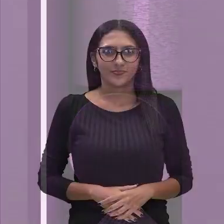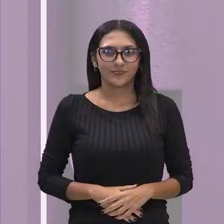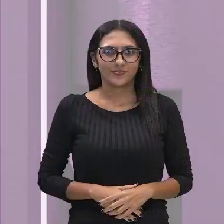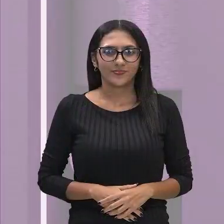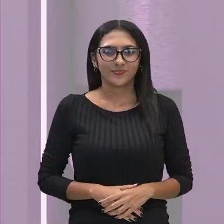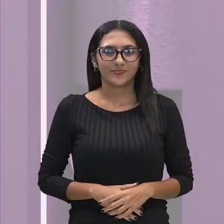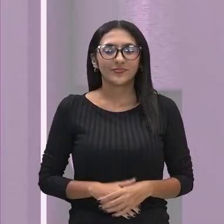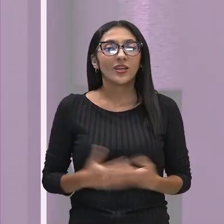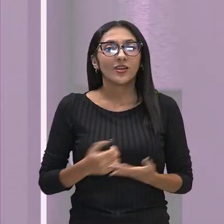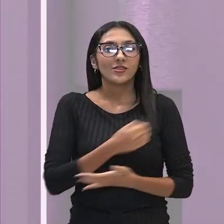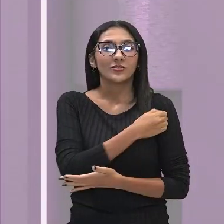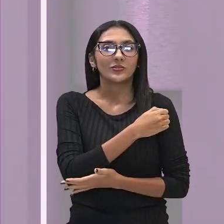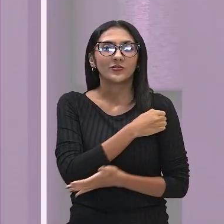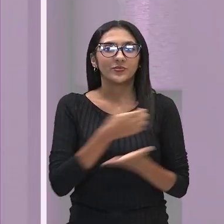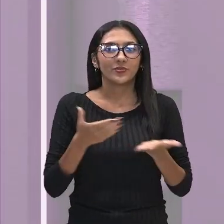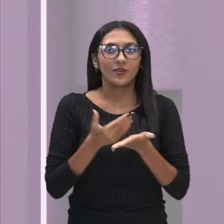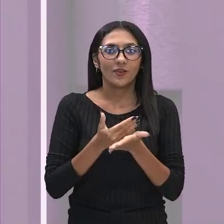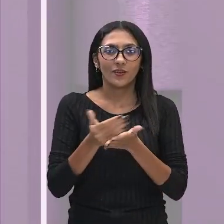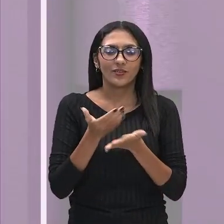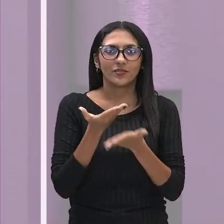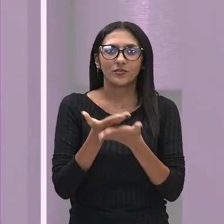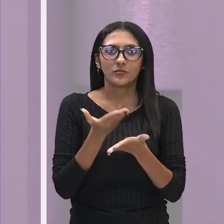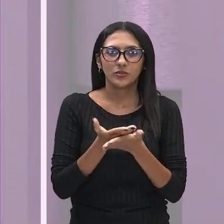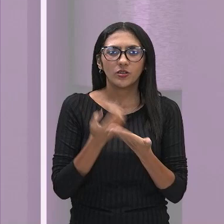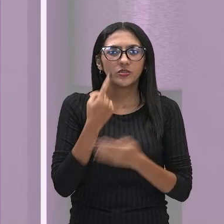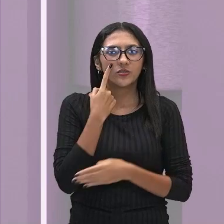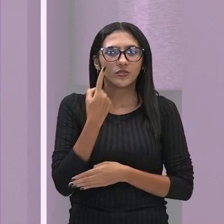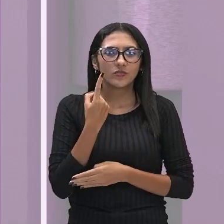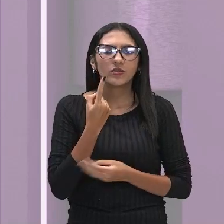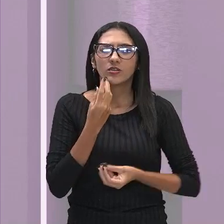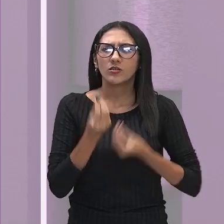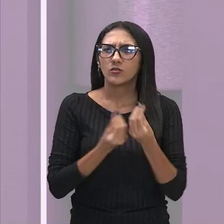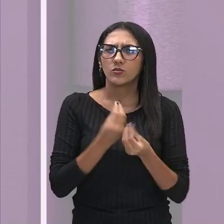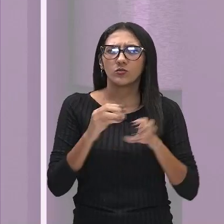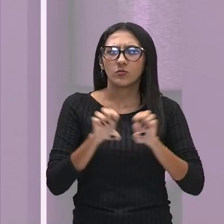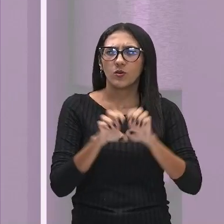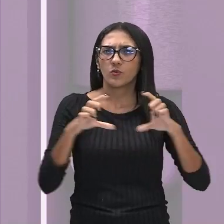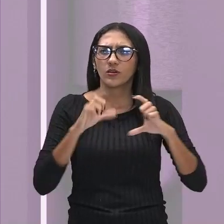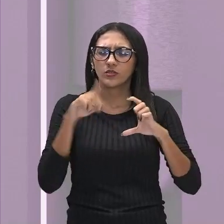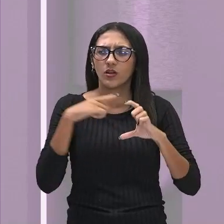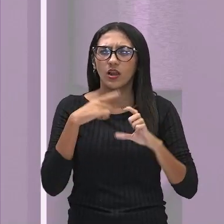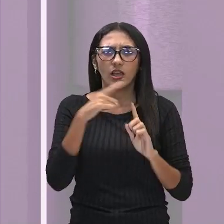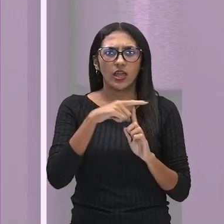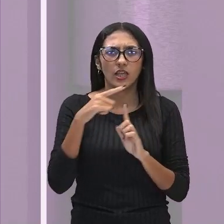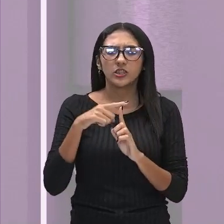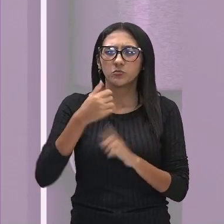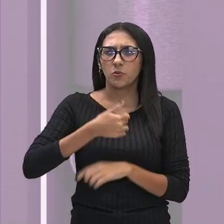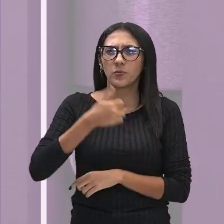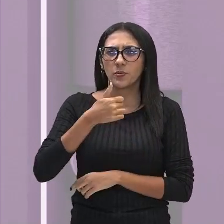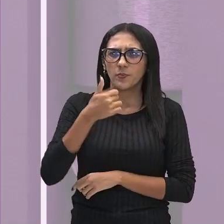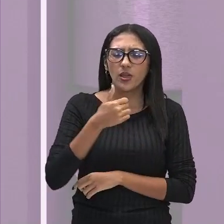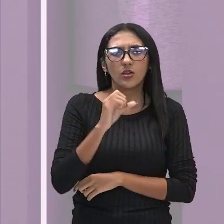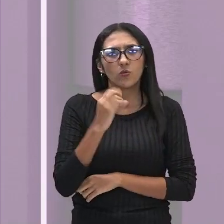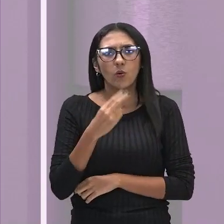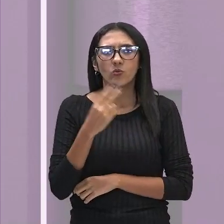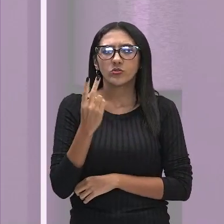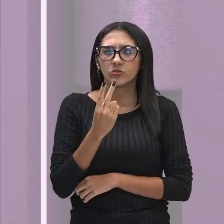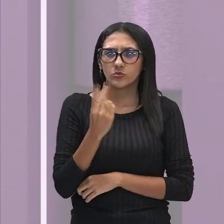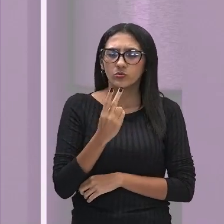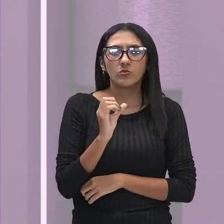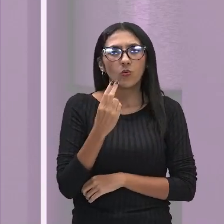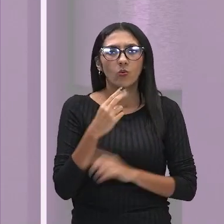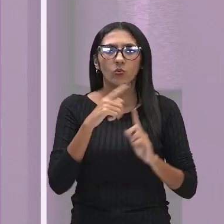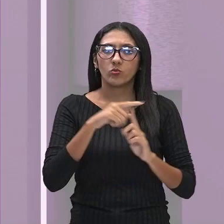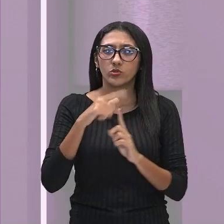Pois bem, queridos, inicialmente aqui vamos ver quando uma equação é denominada do segundo grau ou equação